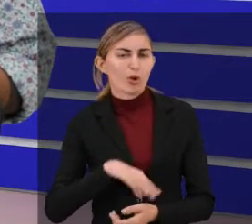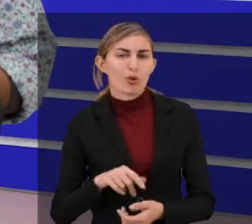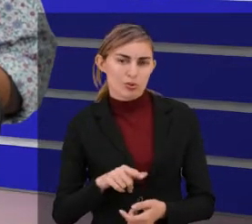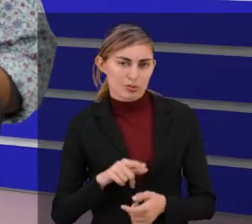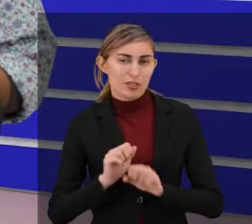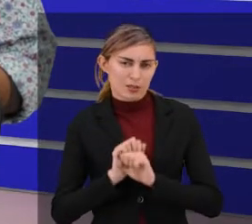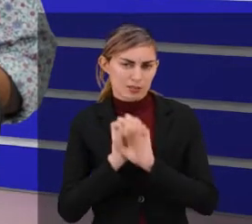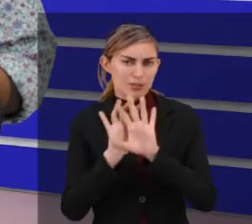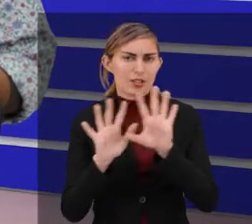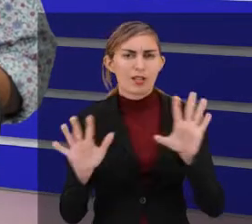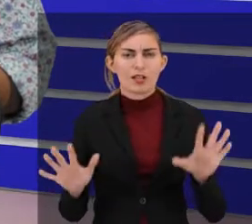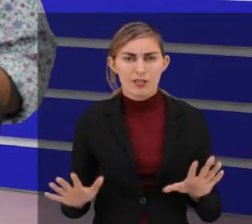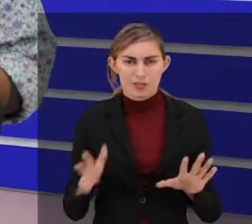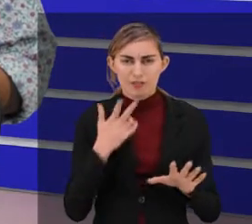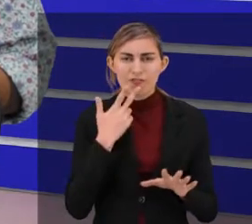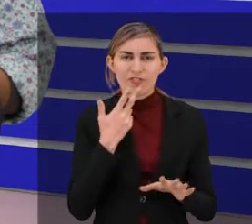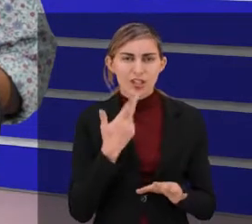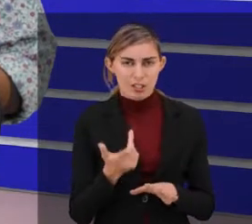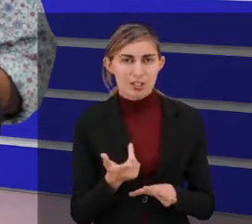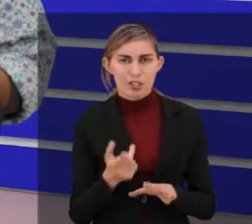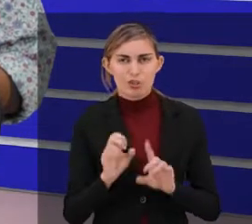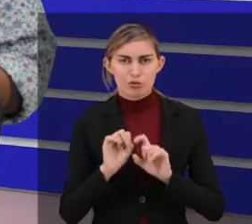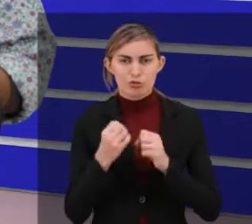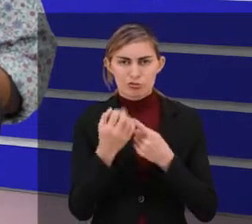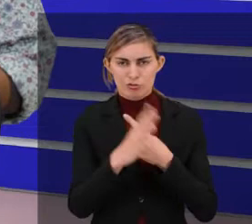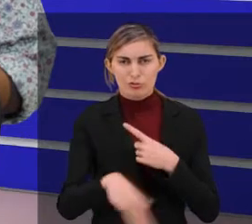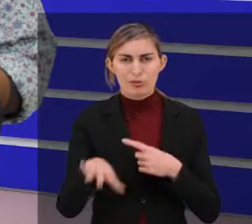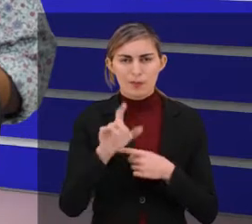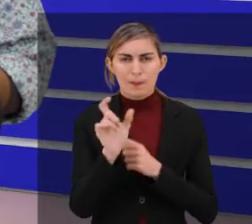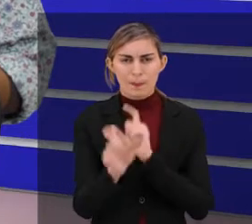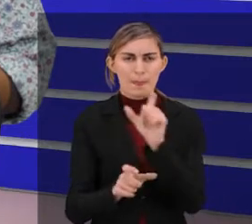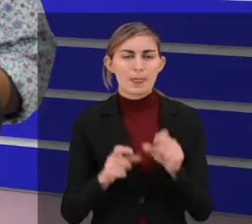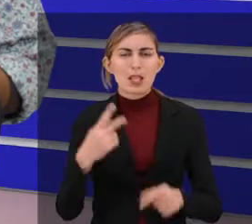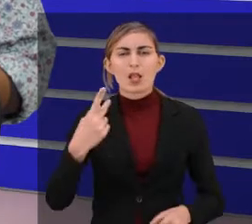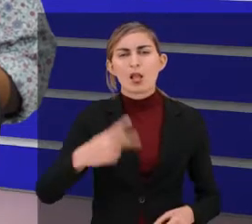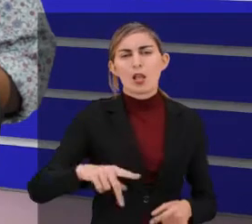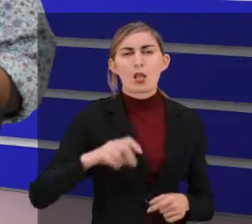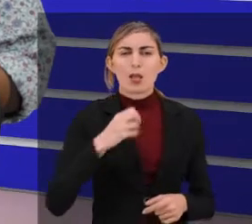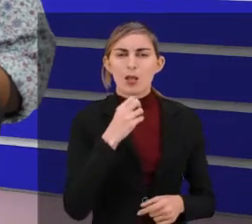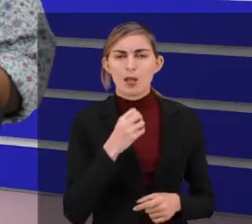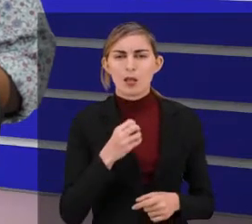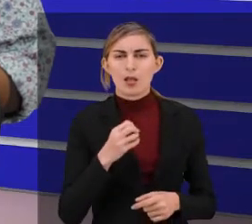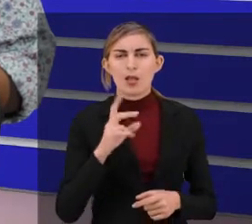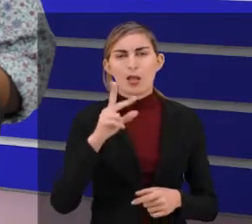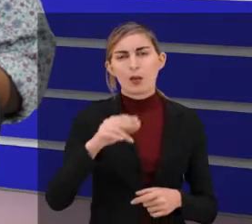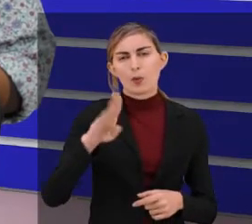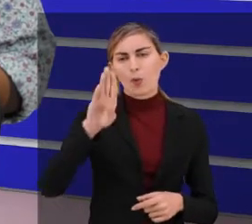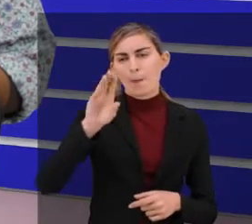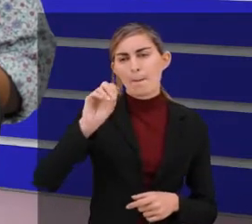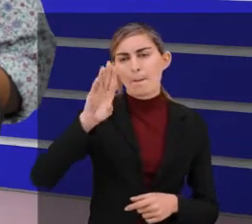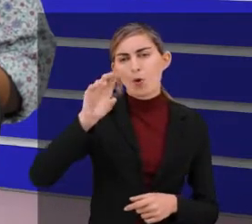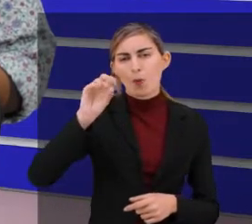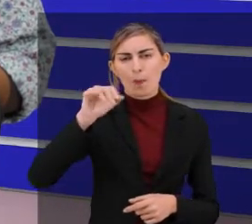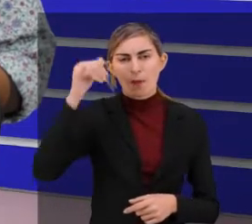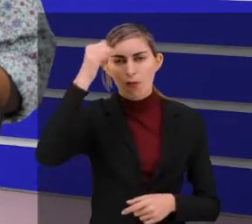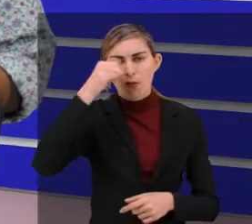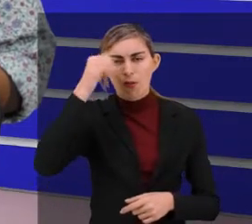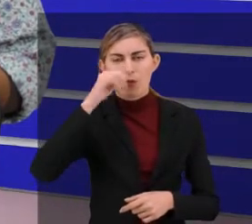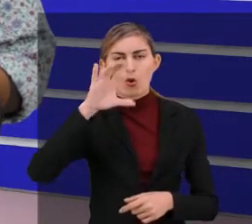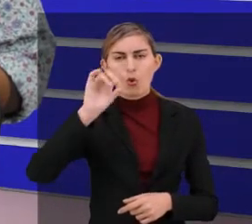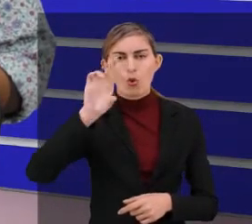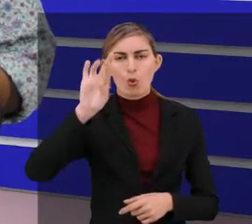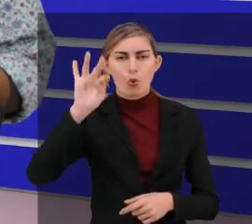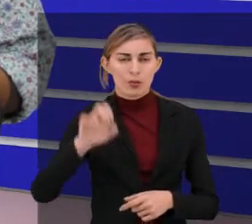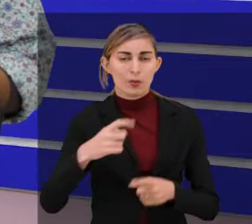bem claro e bem social, ele é o bobo da corte. Porque, na verdade,